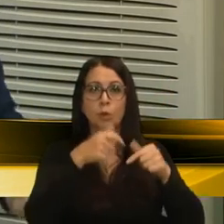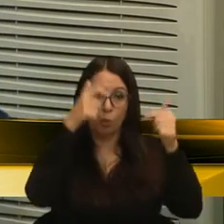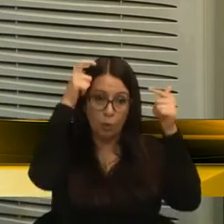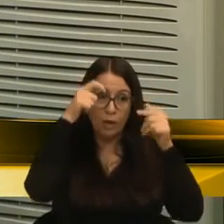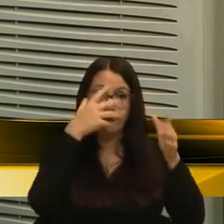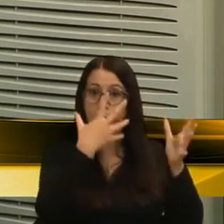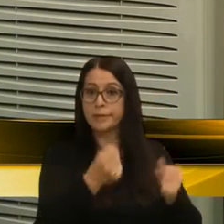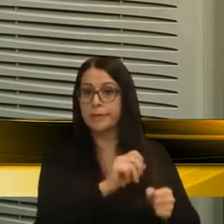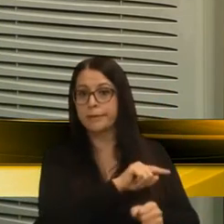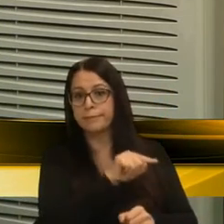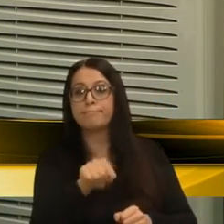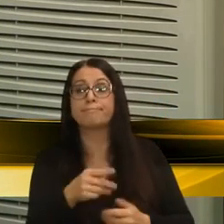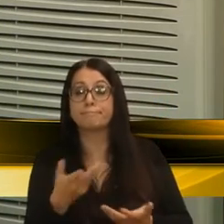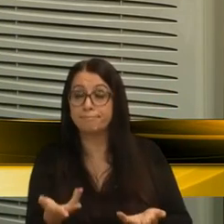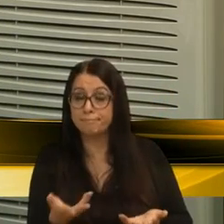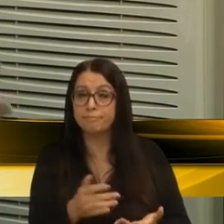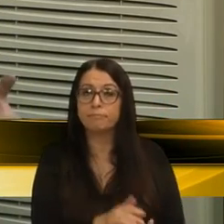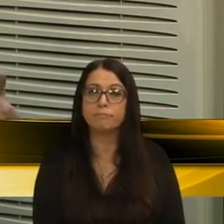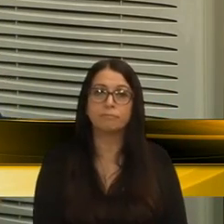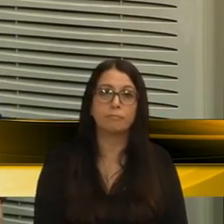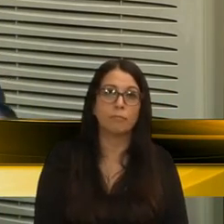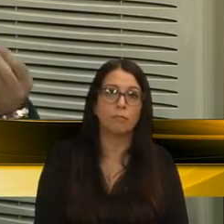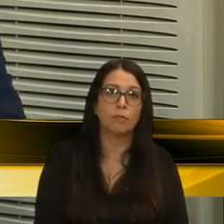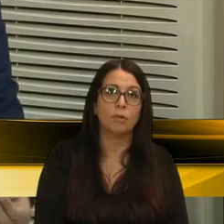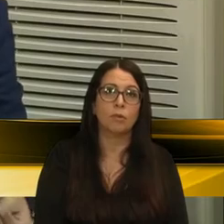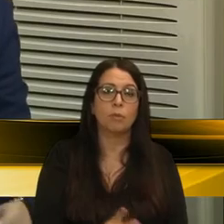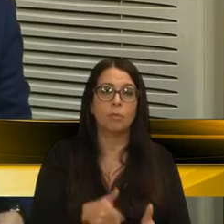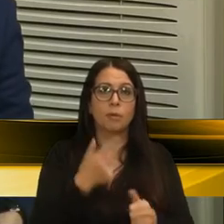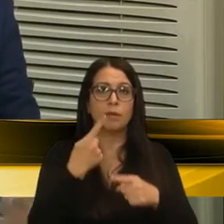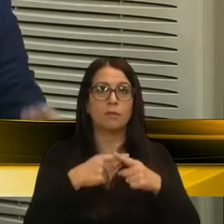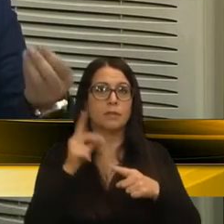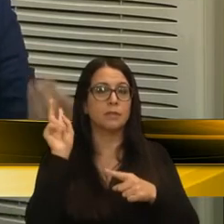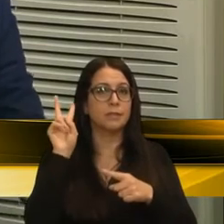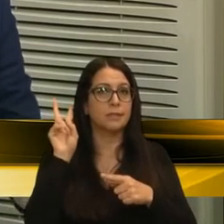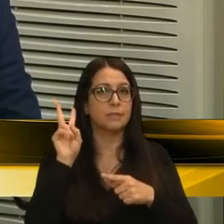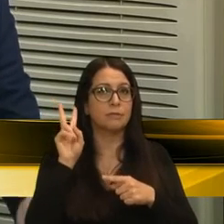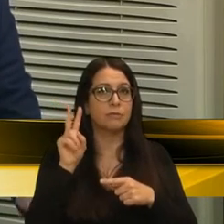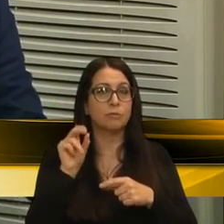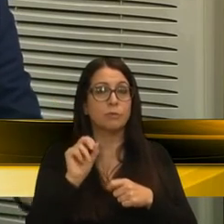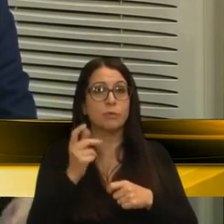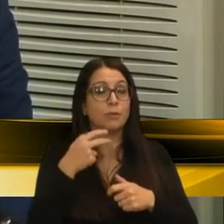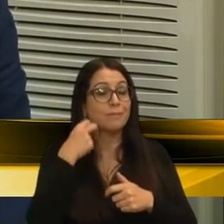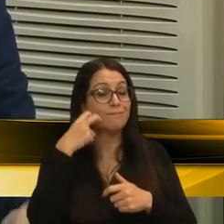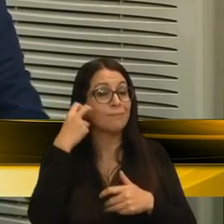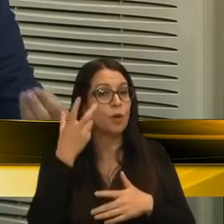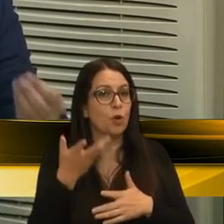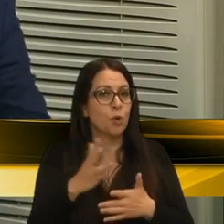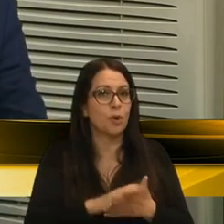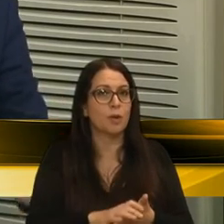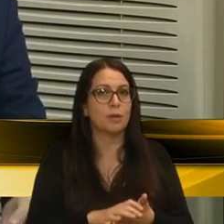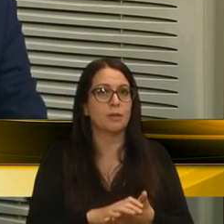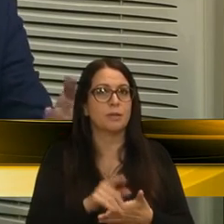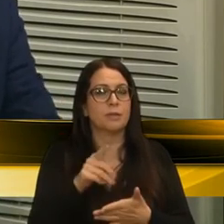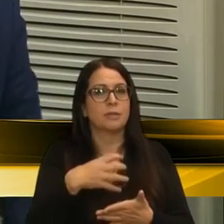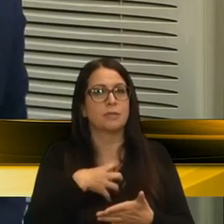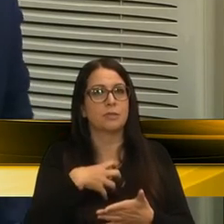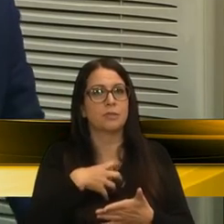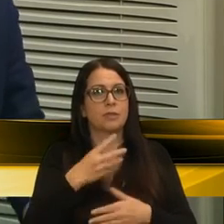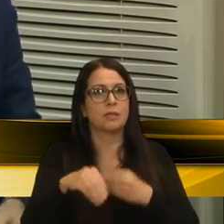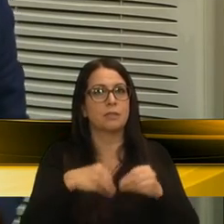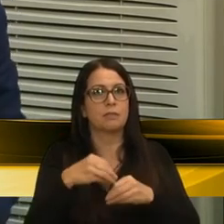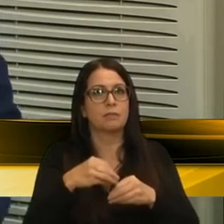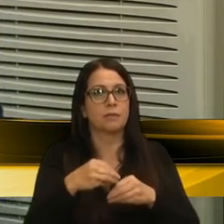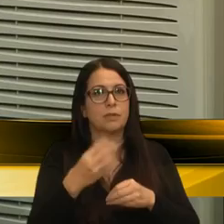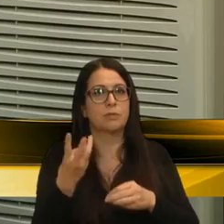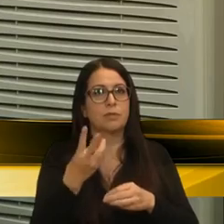e tudo isso né então pela primeira vez na história uma situação constrangedora desse jeito envolvendo